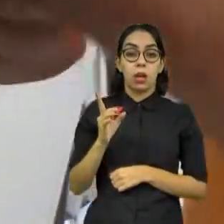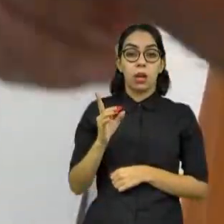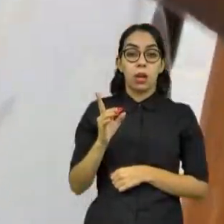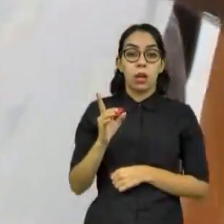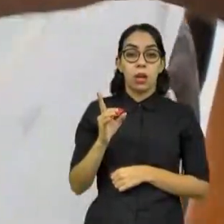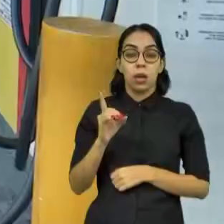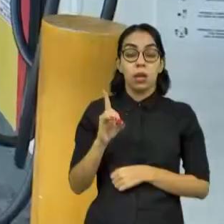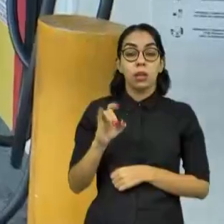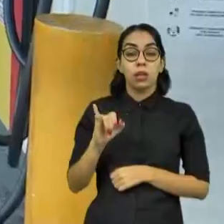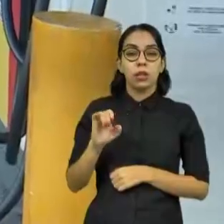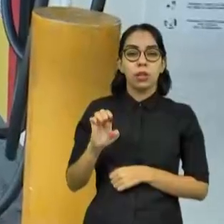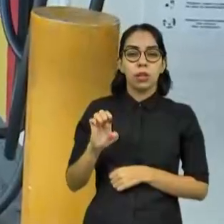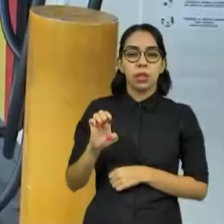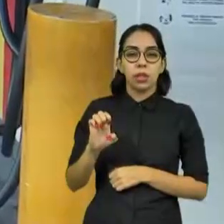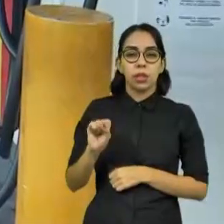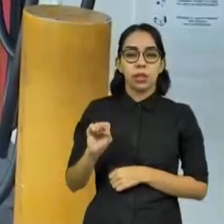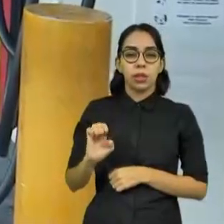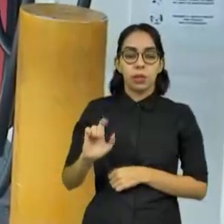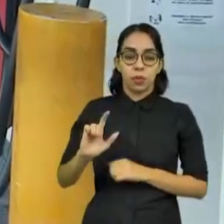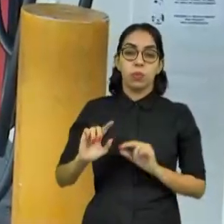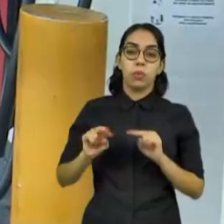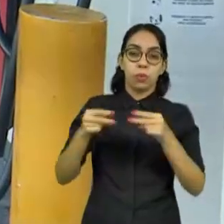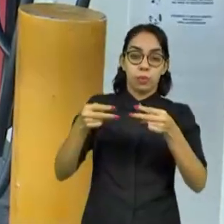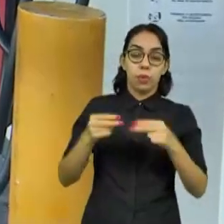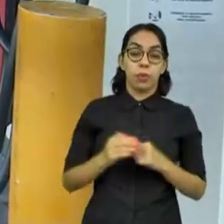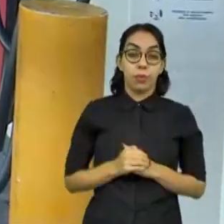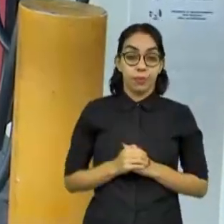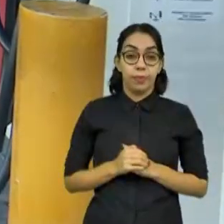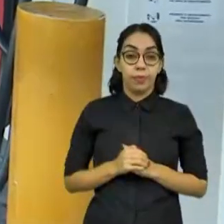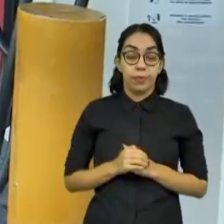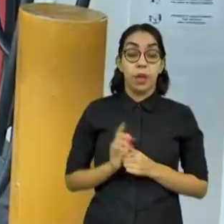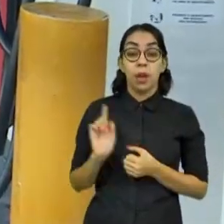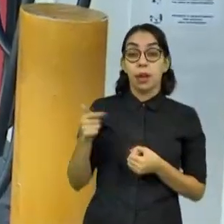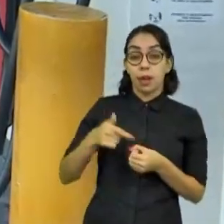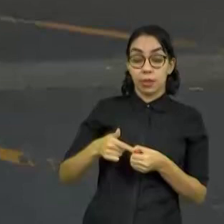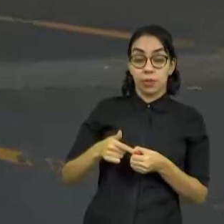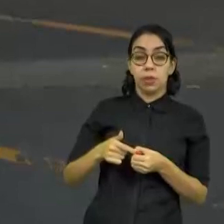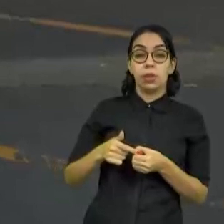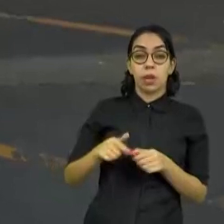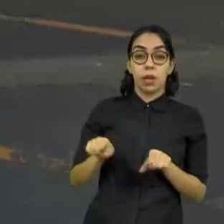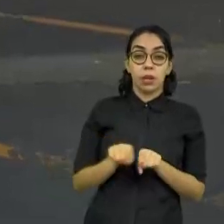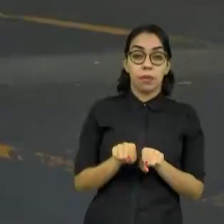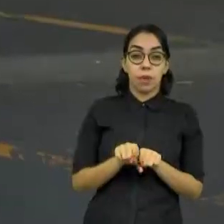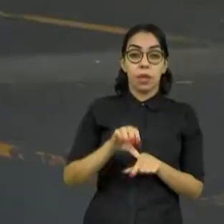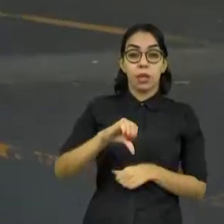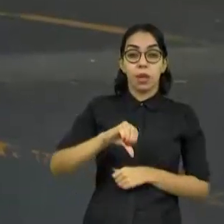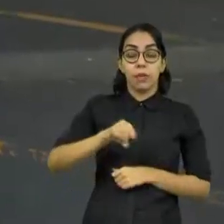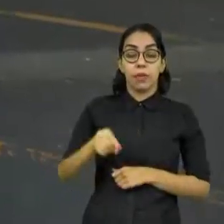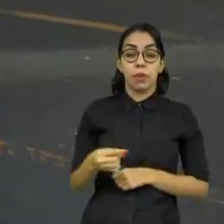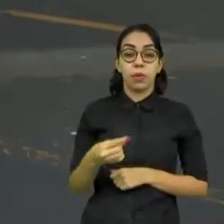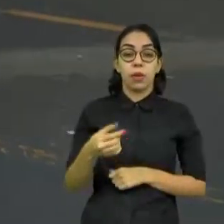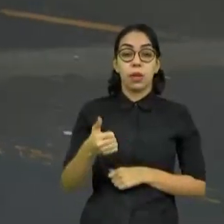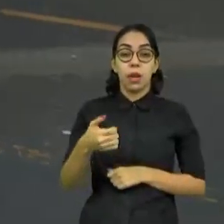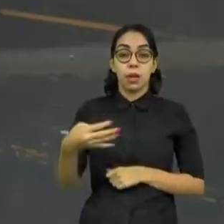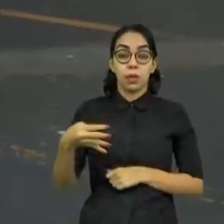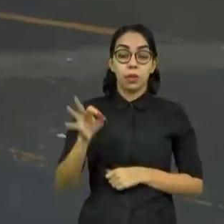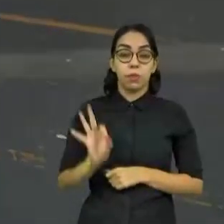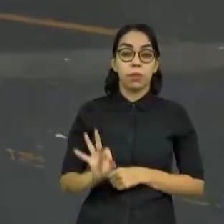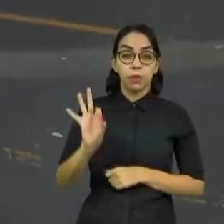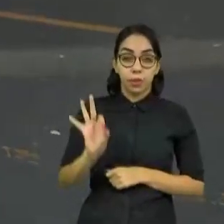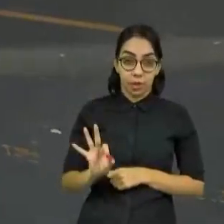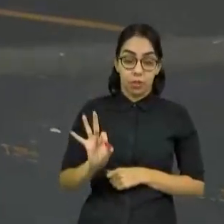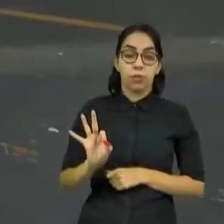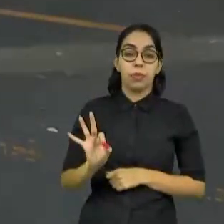35,97% nos postos, enquanto o da gasolina subiu 9,14%, segundo a Agência Nacional do Petróleo,